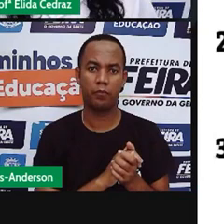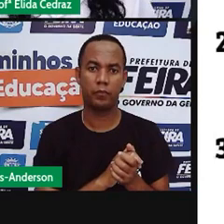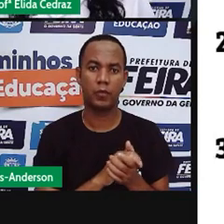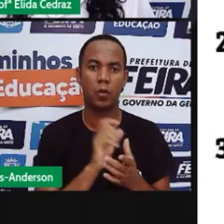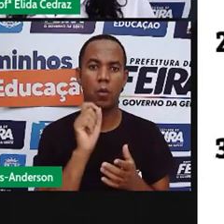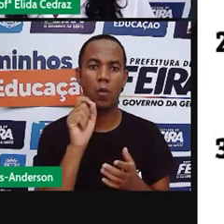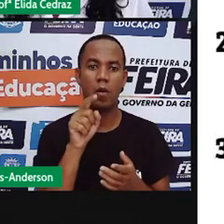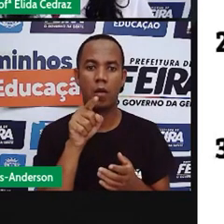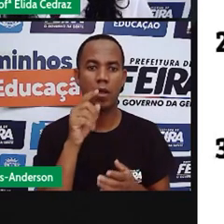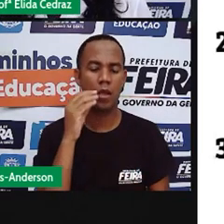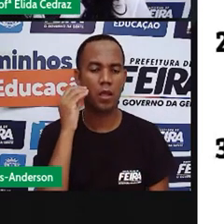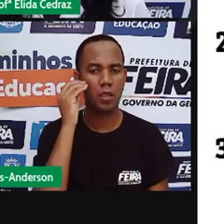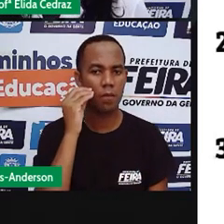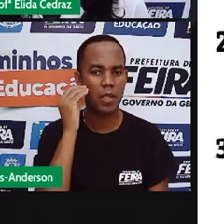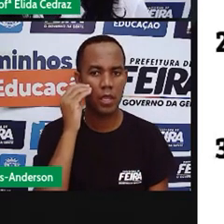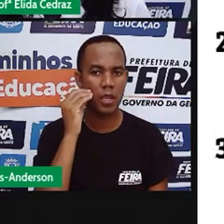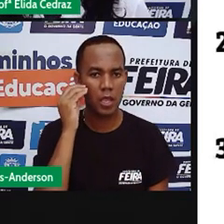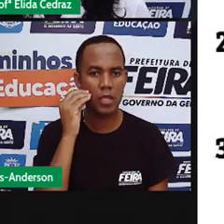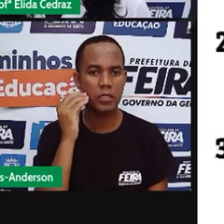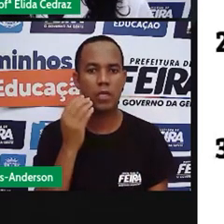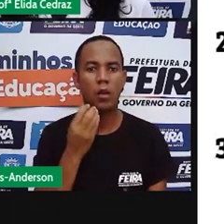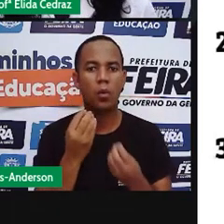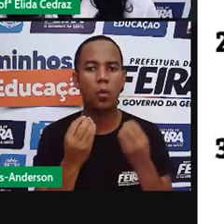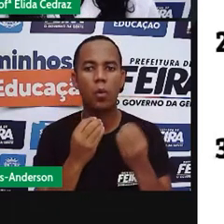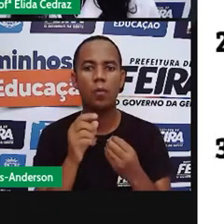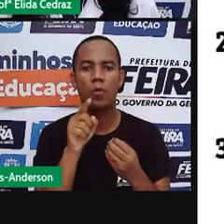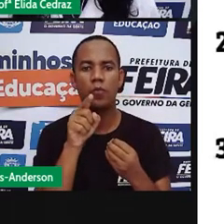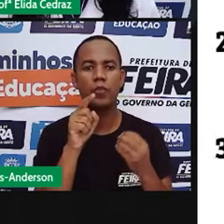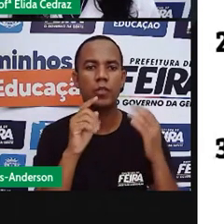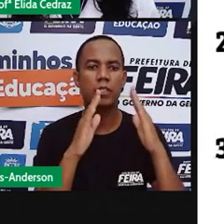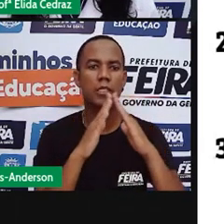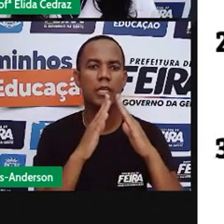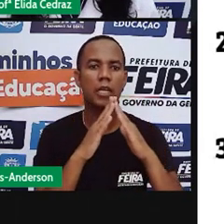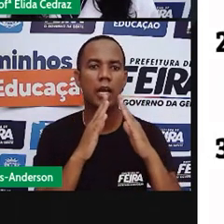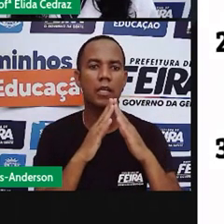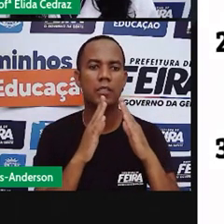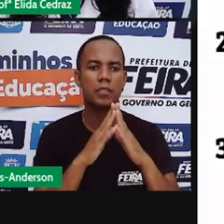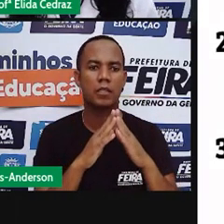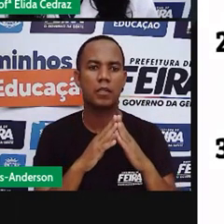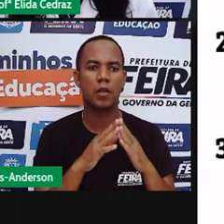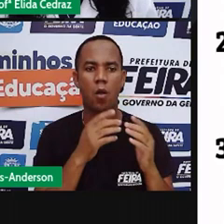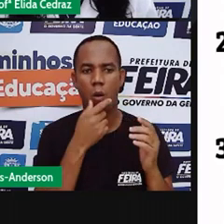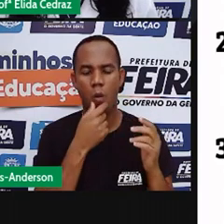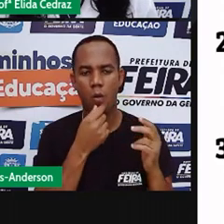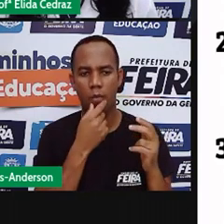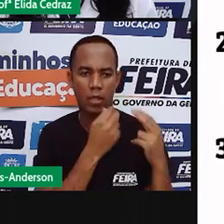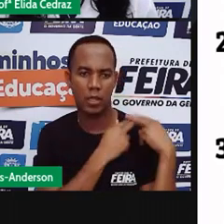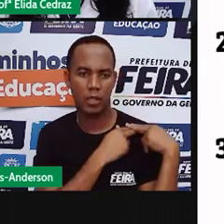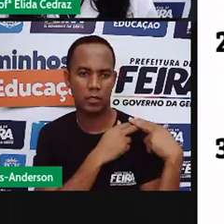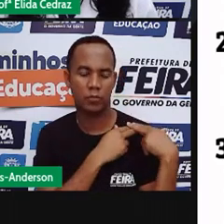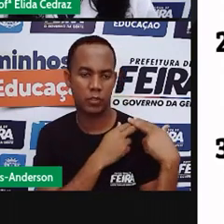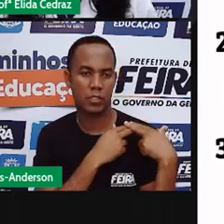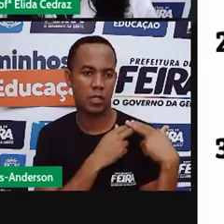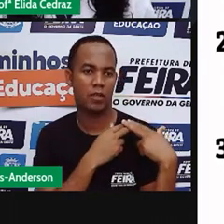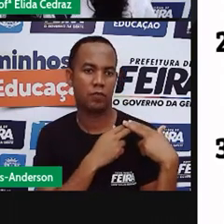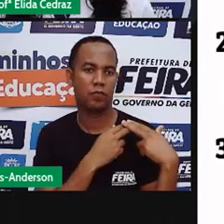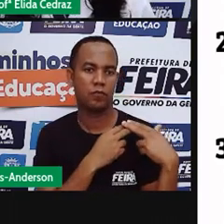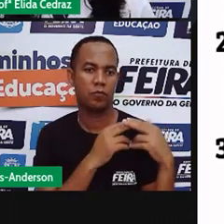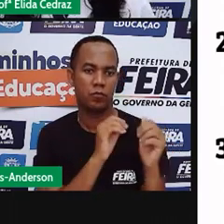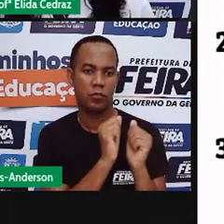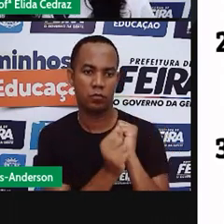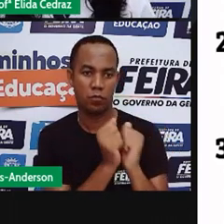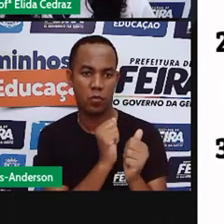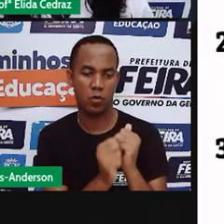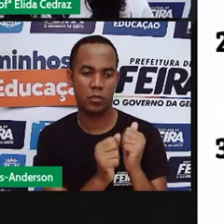Essa é a experiência que você vai fazer em casa. O capitão do time percebeu que a camisa, que era escura, estava bem